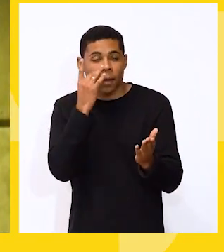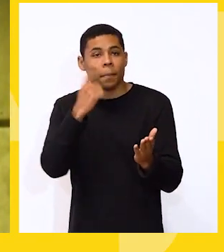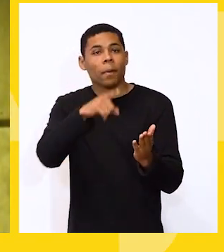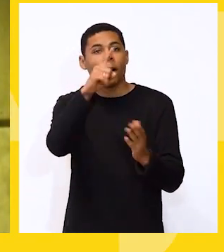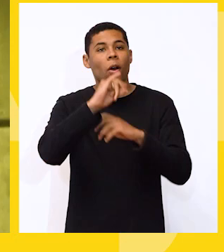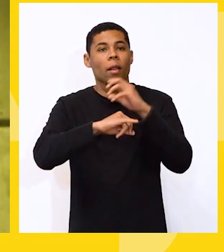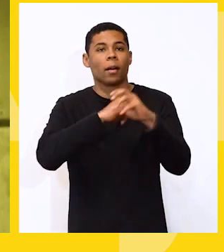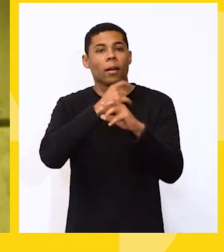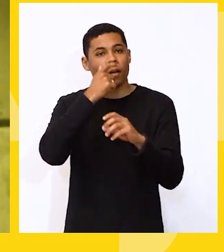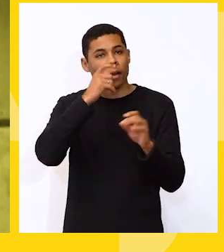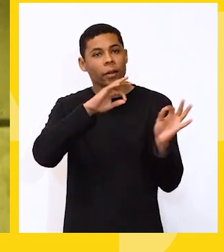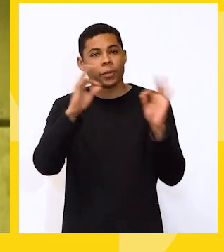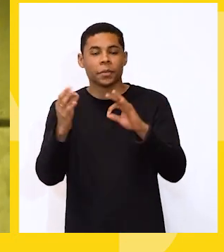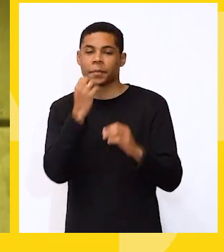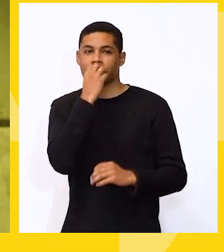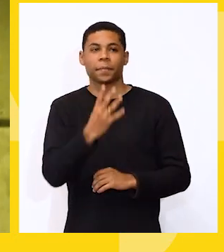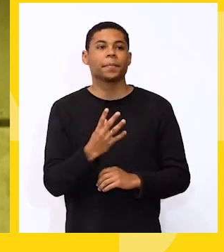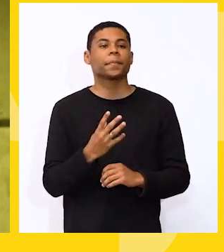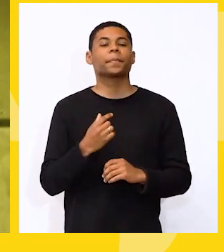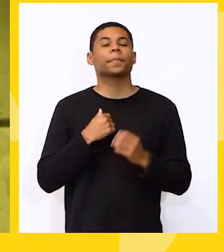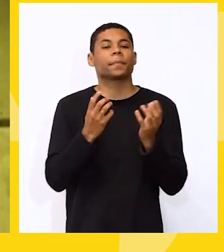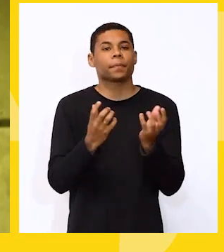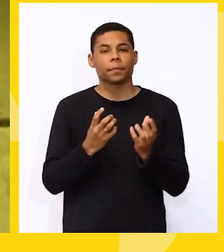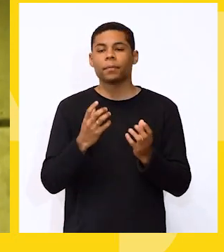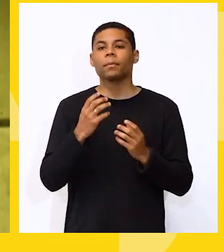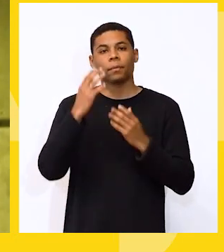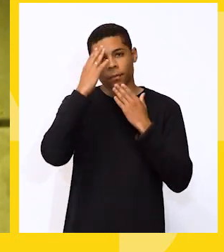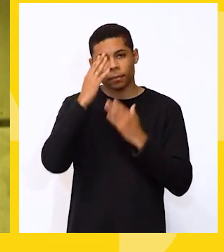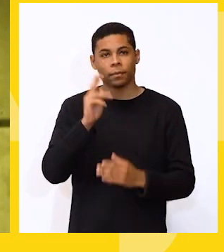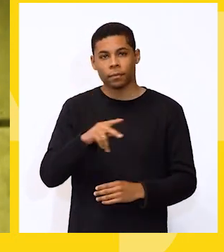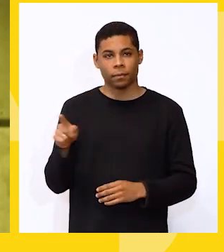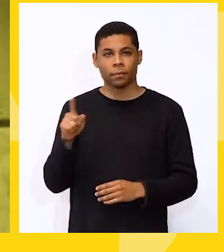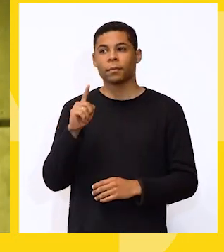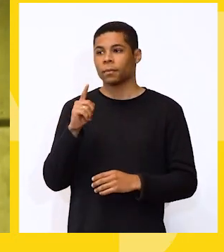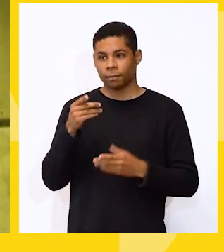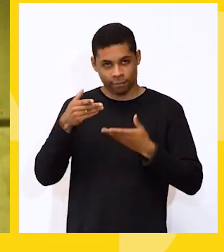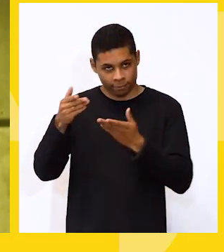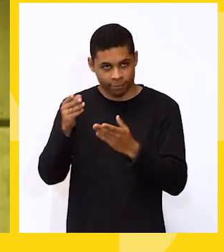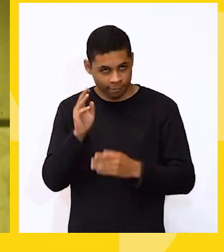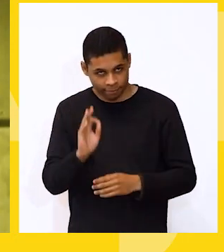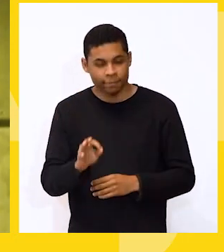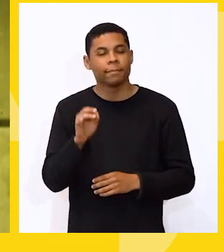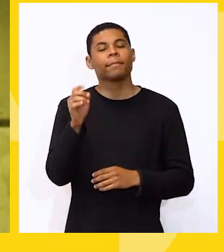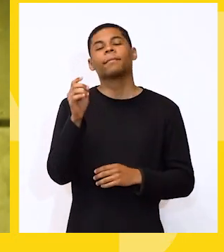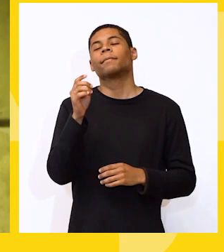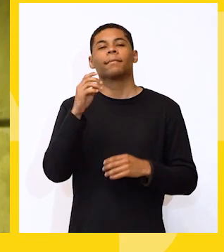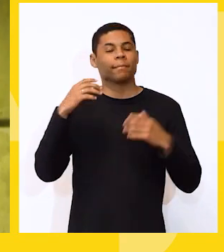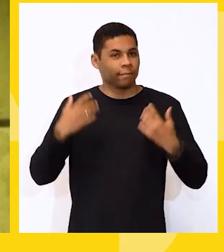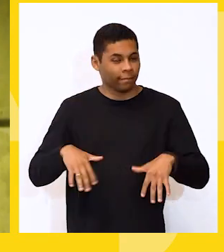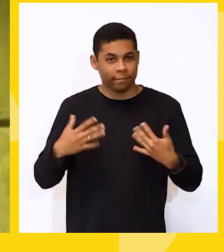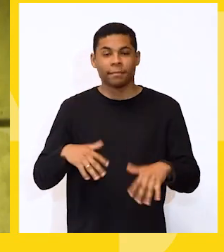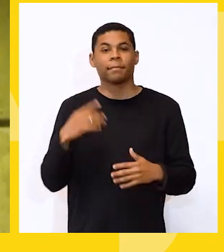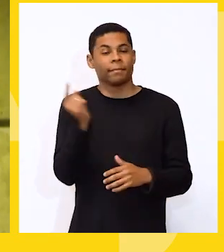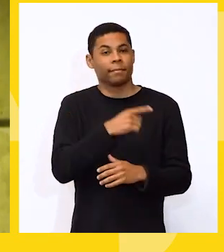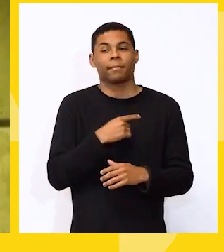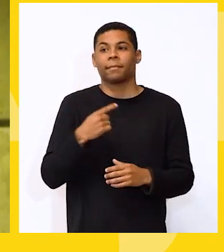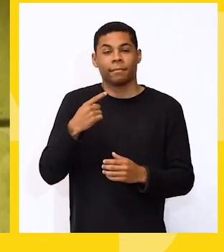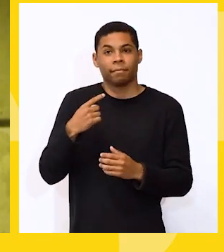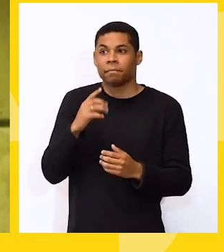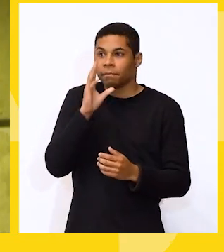de cumprimentar o professor carlote professora fazer presente aqui hoje